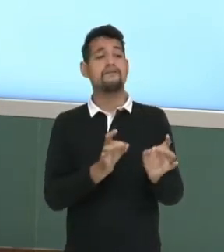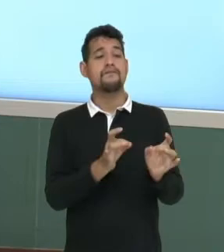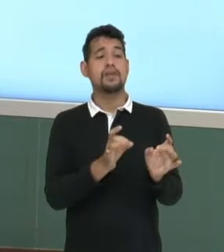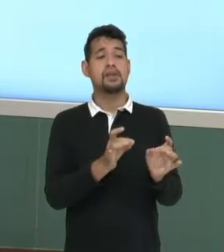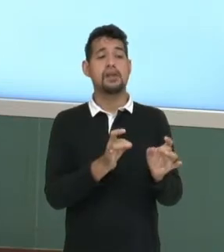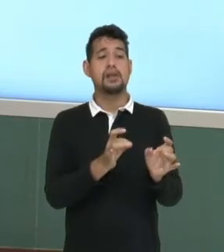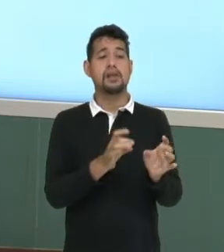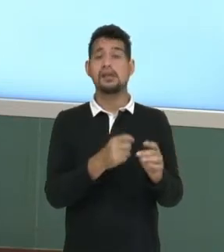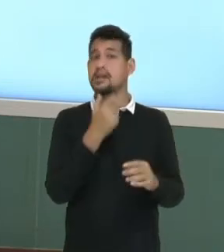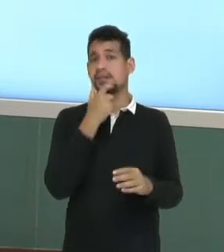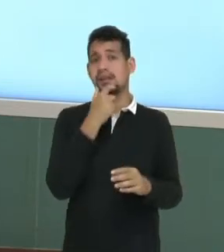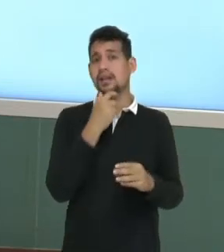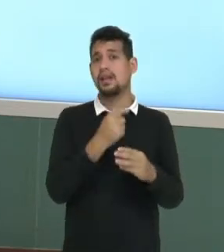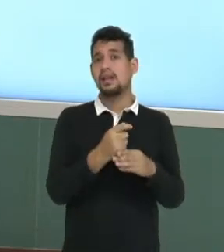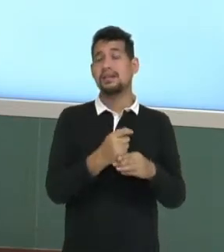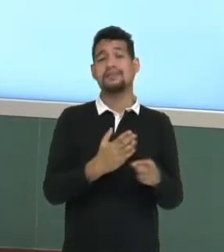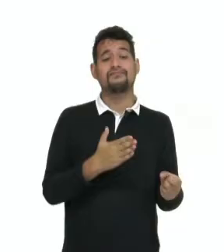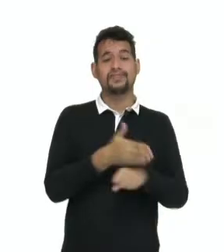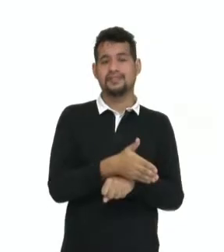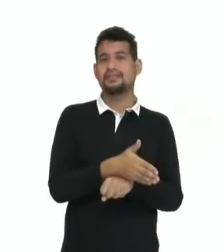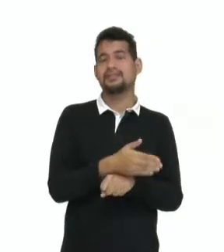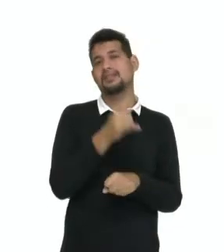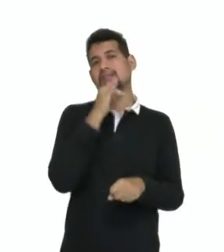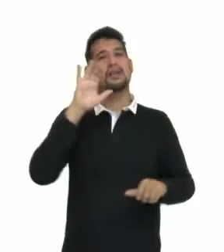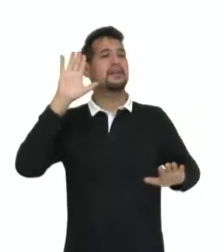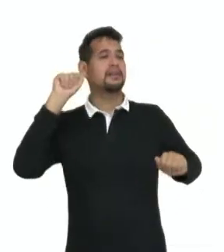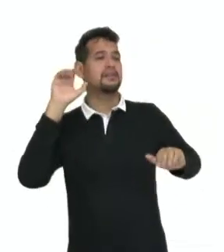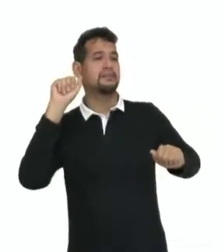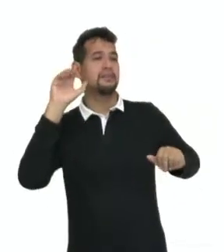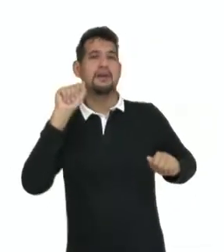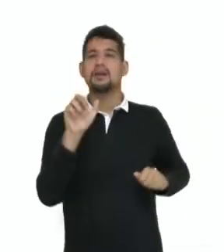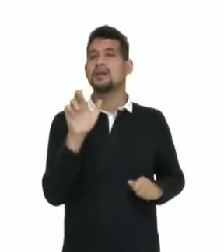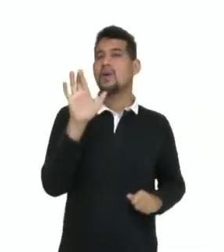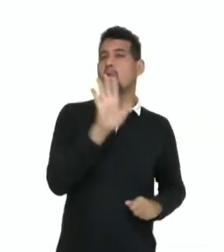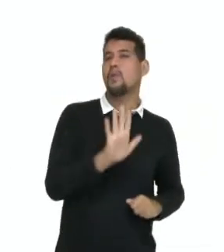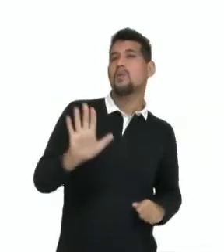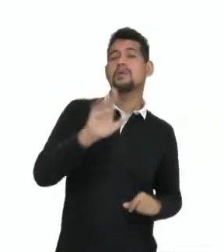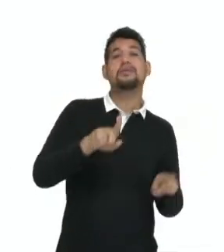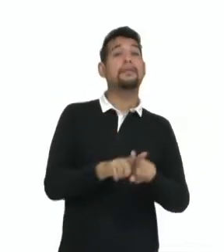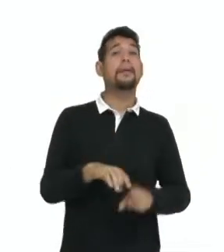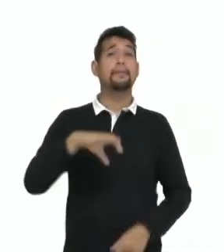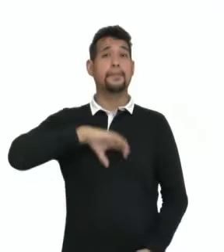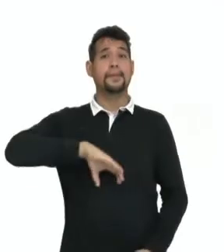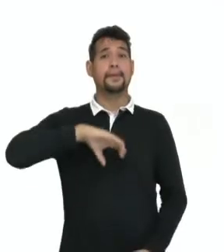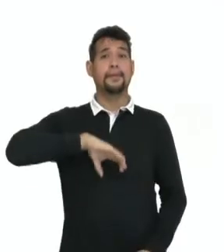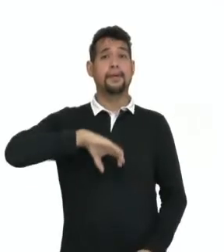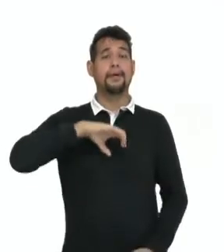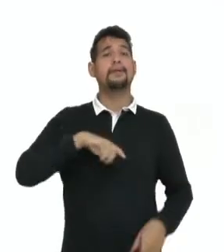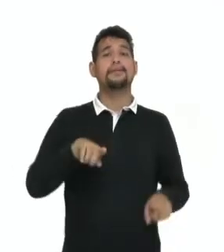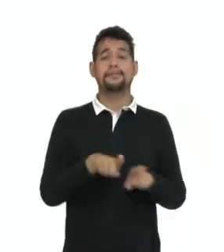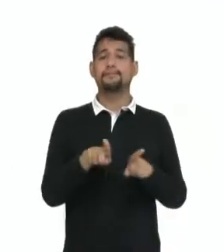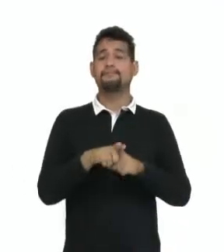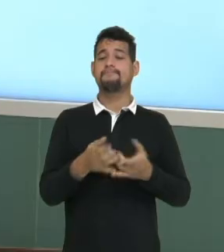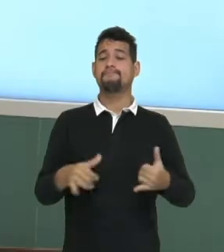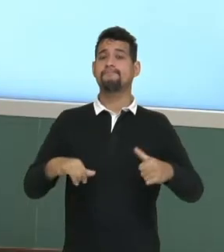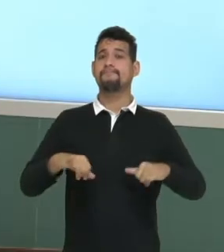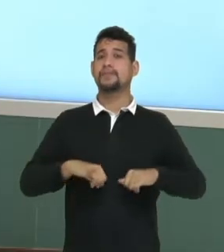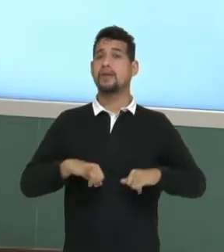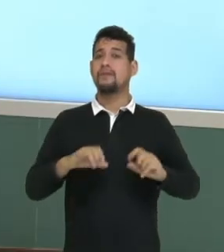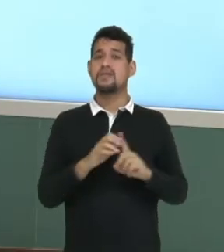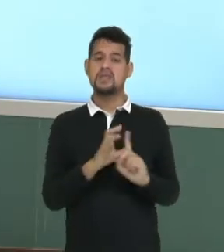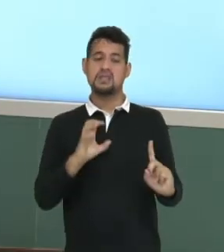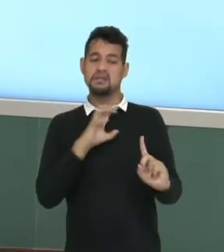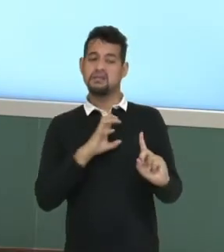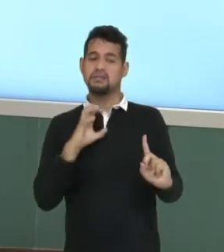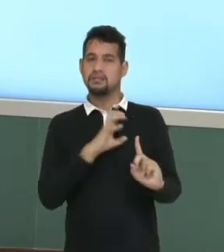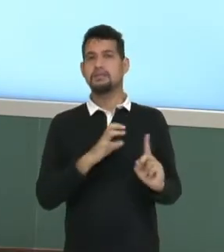bloqueio continental, como por exemplo a Espanha, a Rússia e o próprio Portugal sofrendo aí com as pressões napoleônicas,